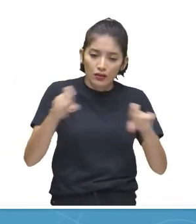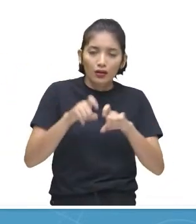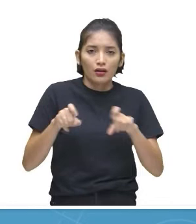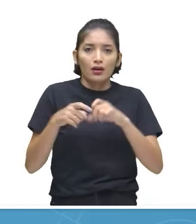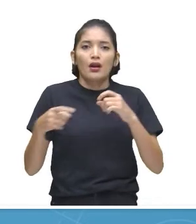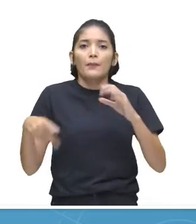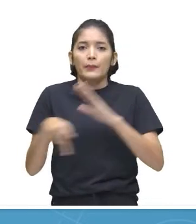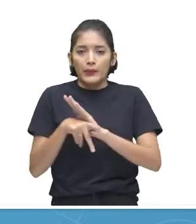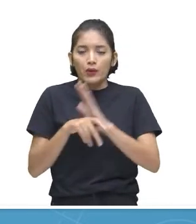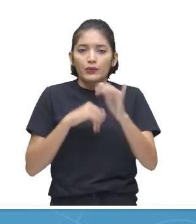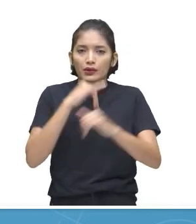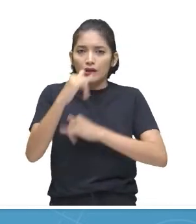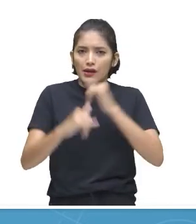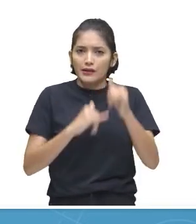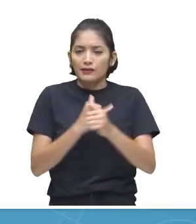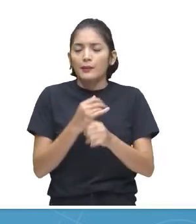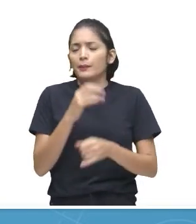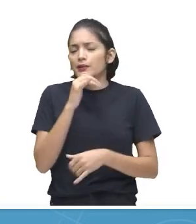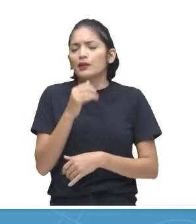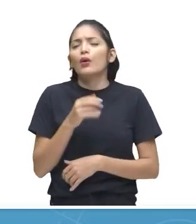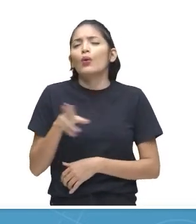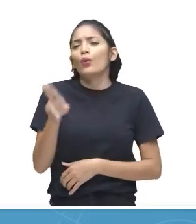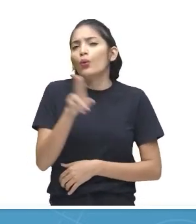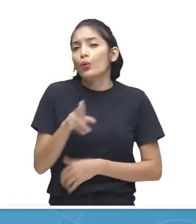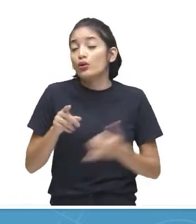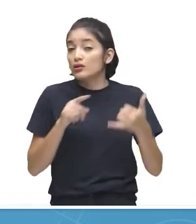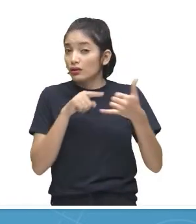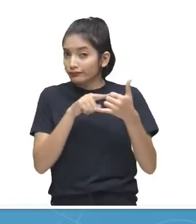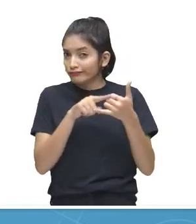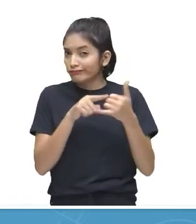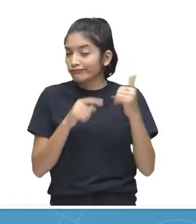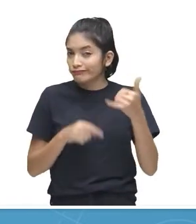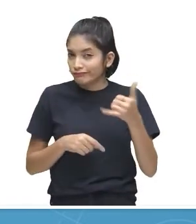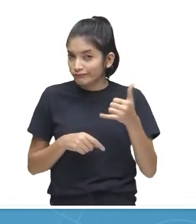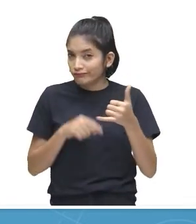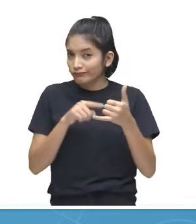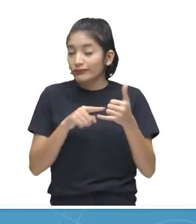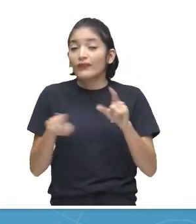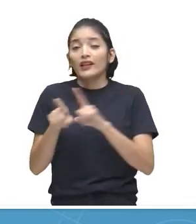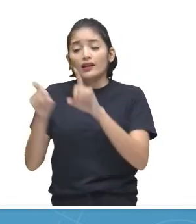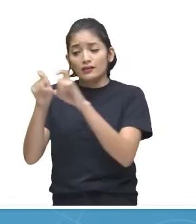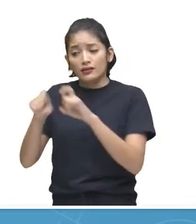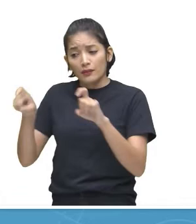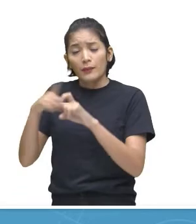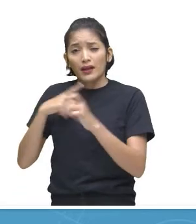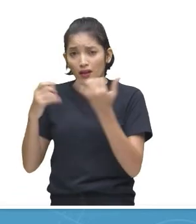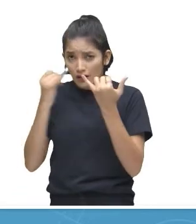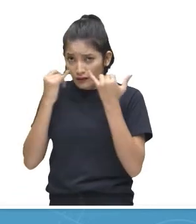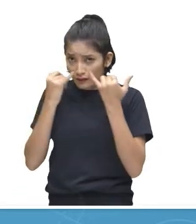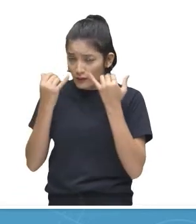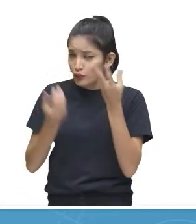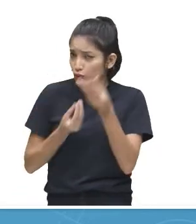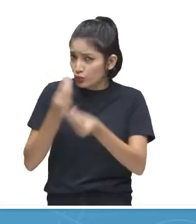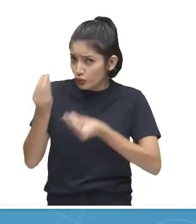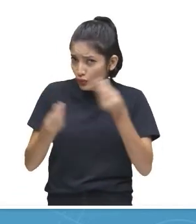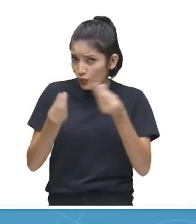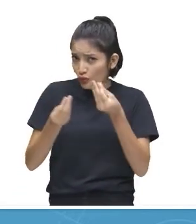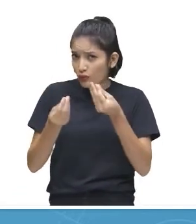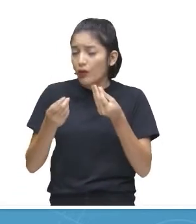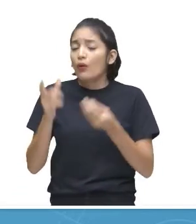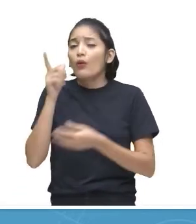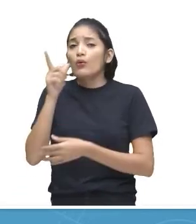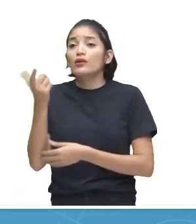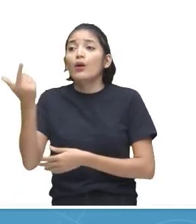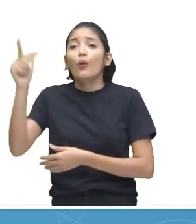através da internet. Como é que tu utiliza o teu celular, o teu computador para obter informações? Como é que tu consegue informações